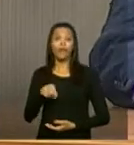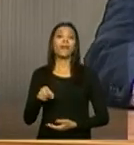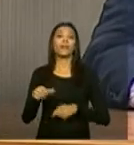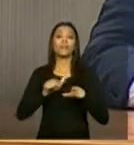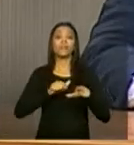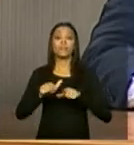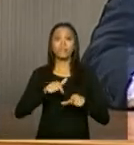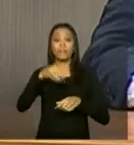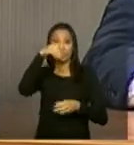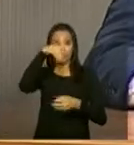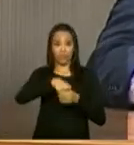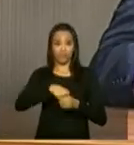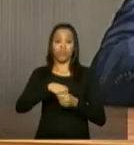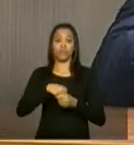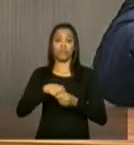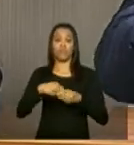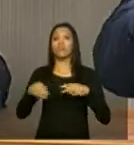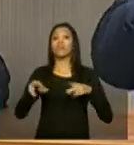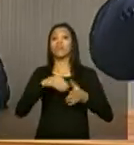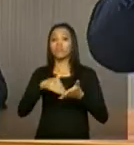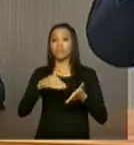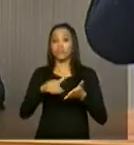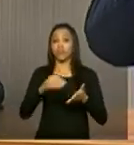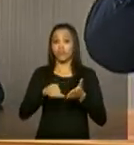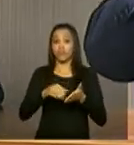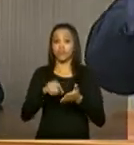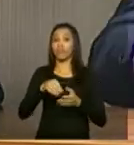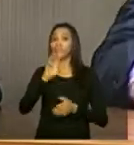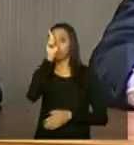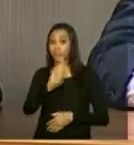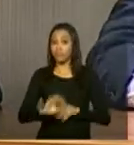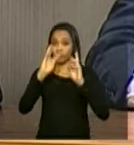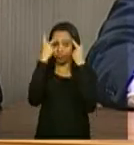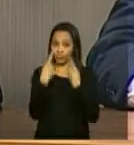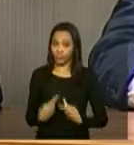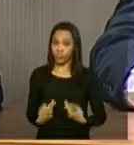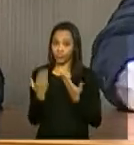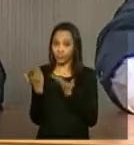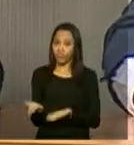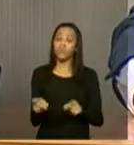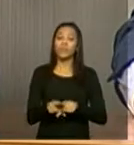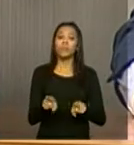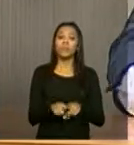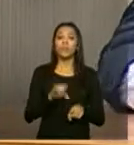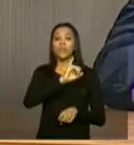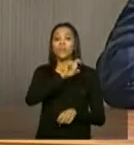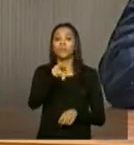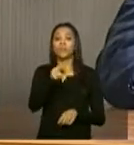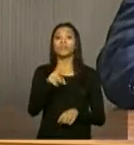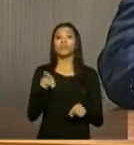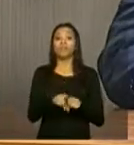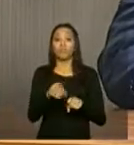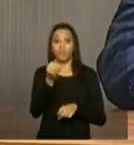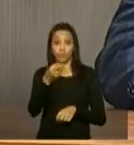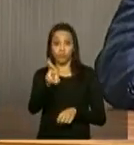salvador no início edno bom doutor joão vicente aqui